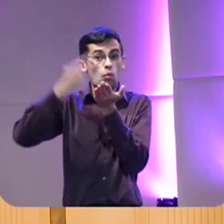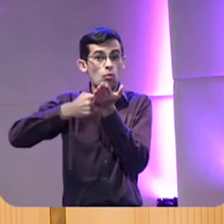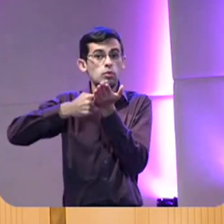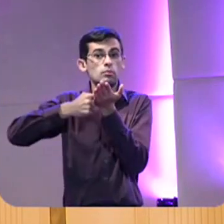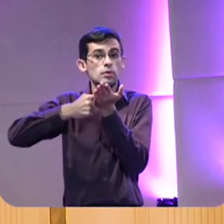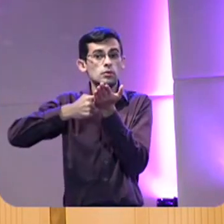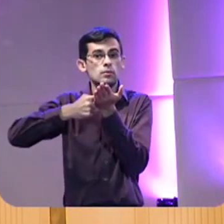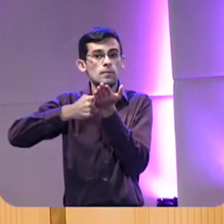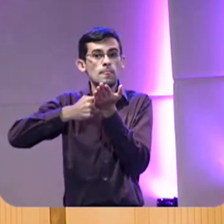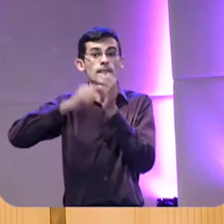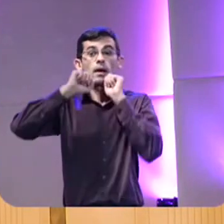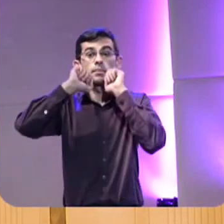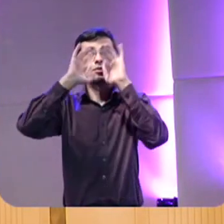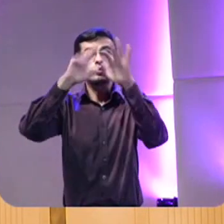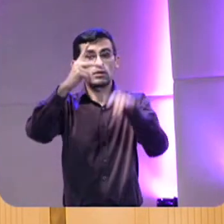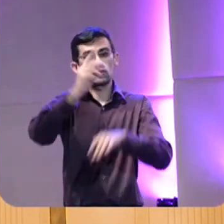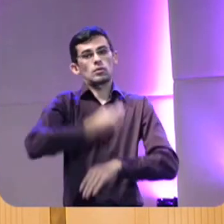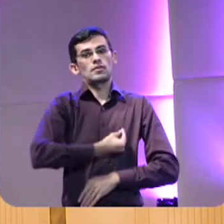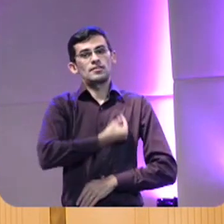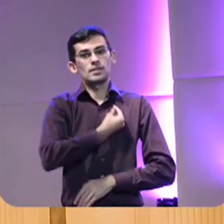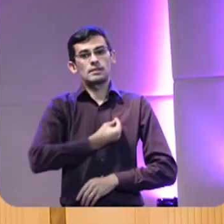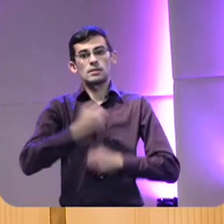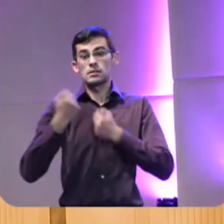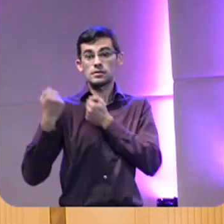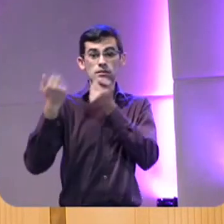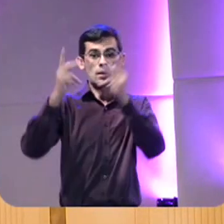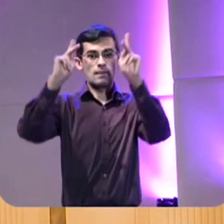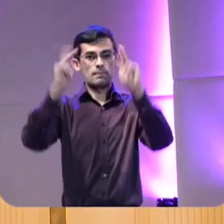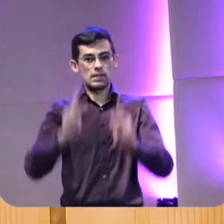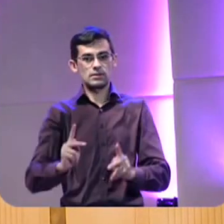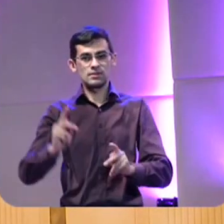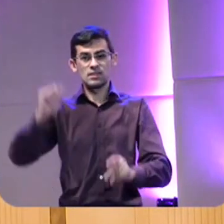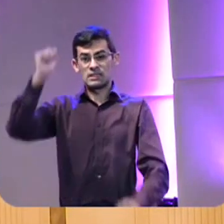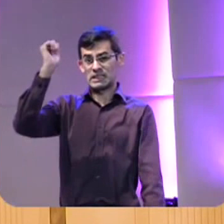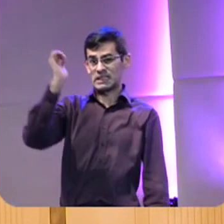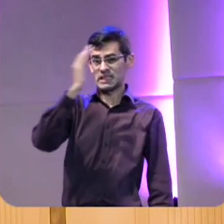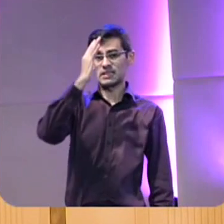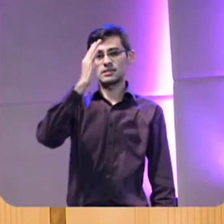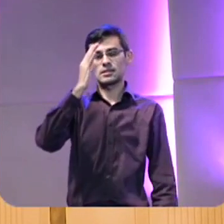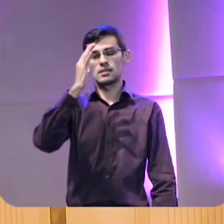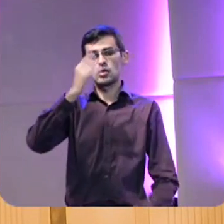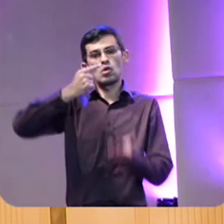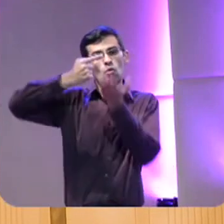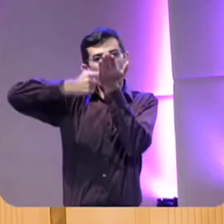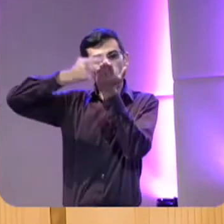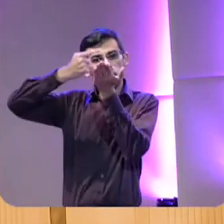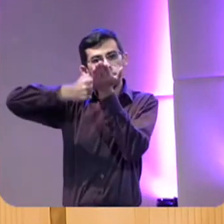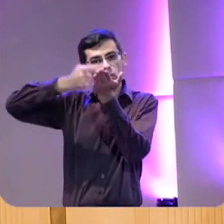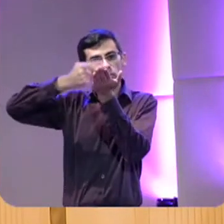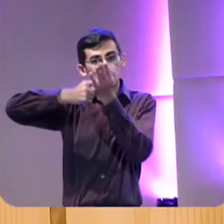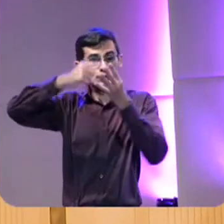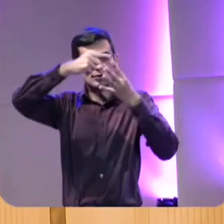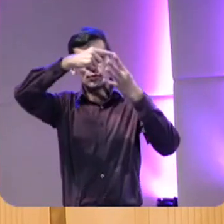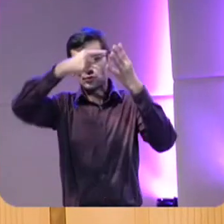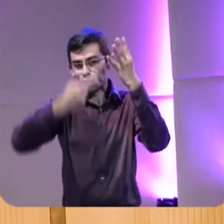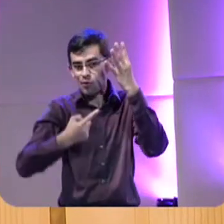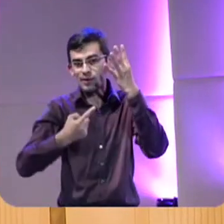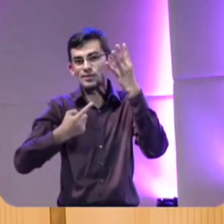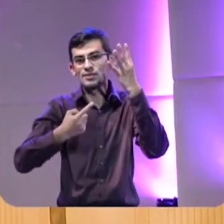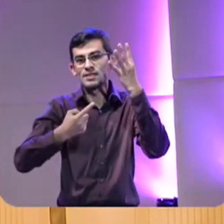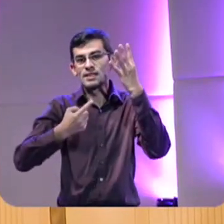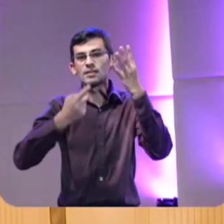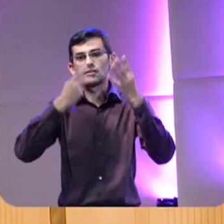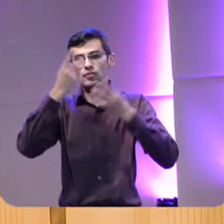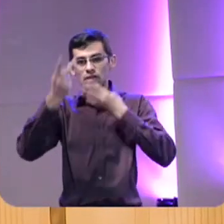compromisso daquele que vai abençoar você com a paz e vai derramar graça. Compromisso com esses 4 passos